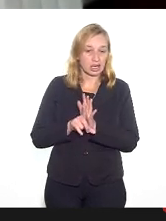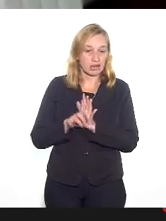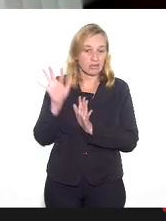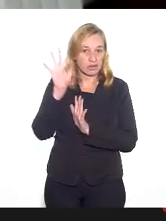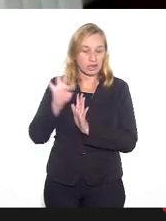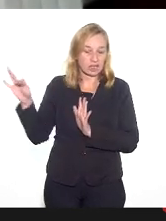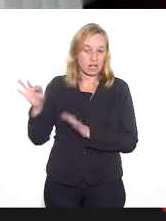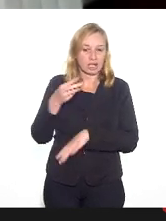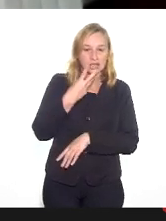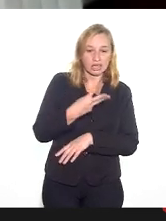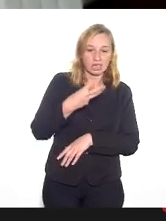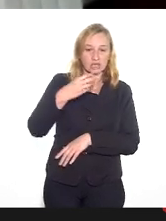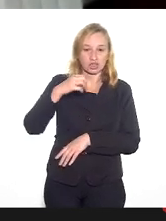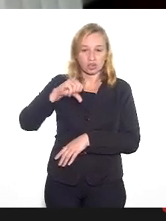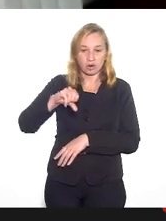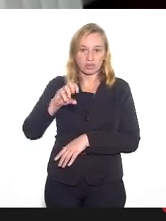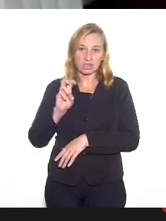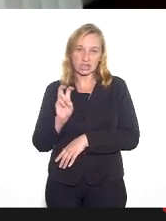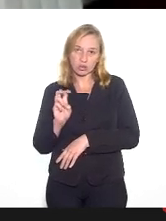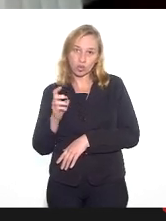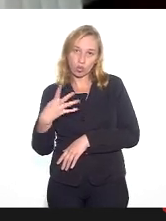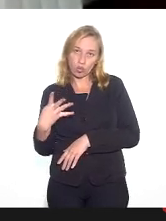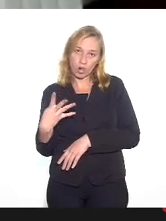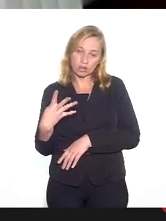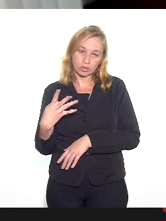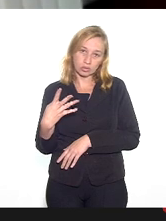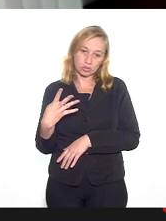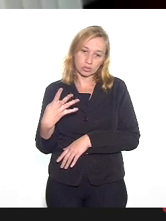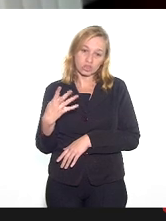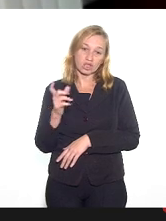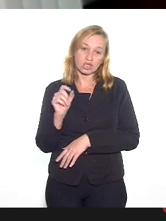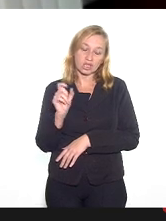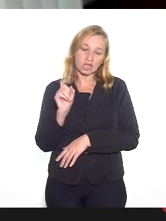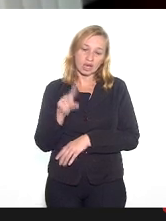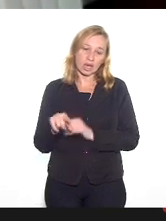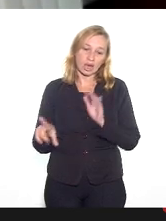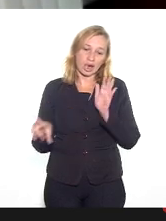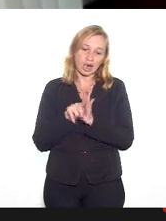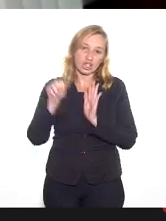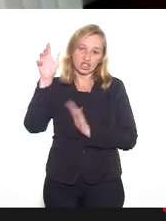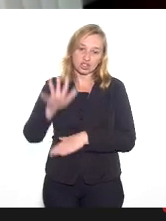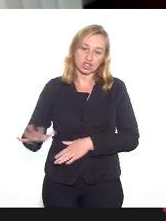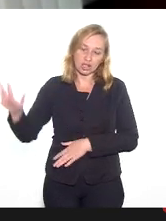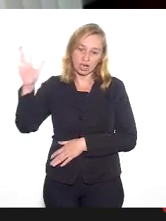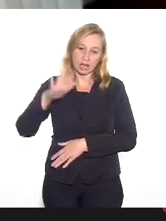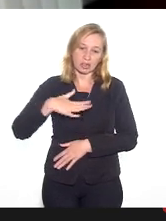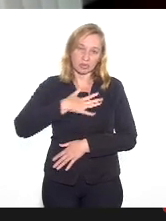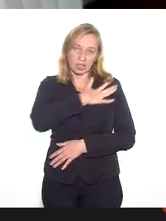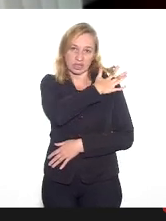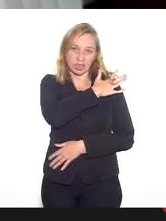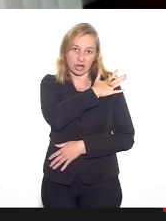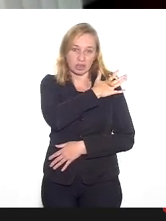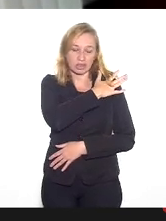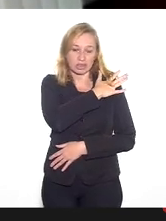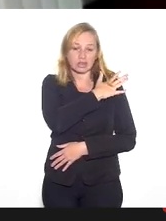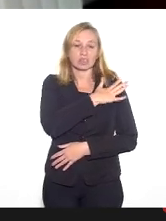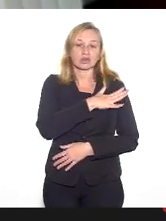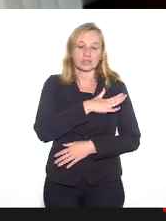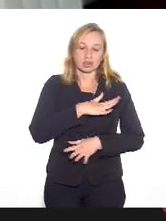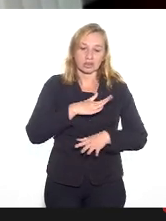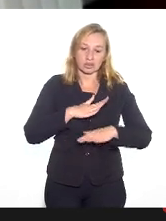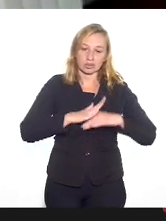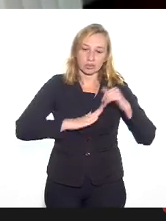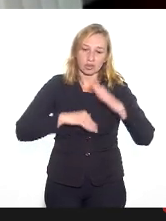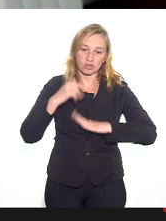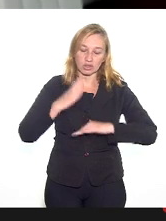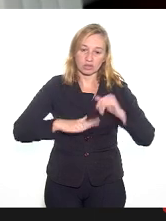Federal 13.954, que é a lei geral que dispõe sobre militares, sobre carreiras militares, e não